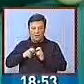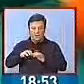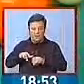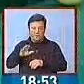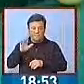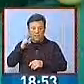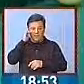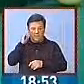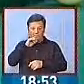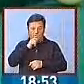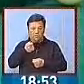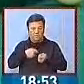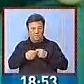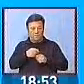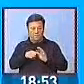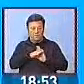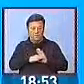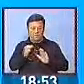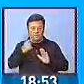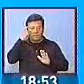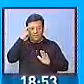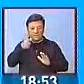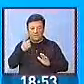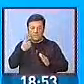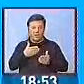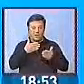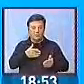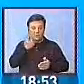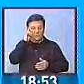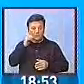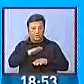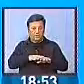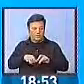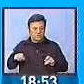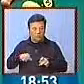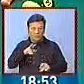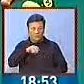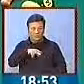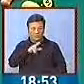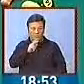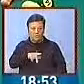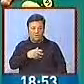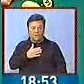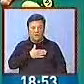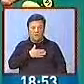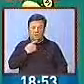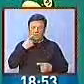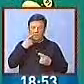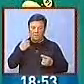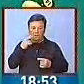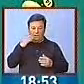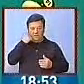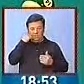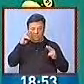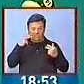ideia é comercializar o programa, que foi pensado para ser uma ajuda a quem não sabe jogar snooker, mas não quer fazer má figura. A